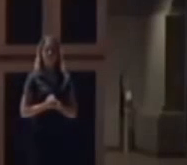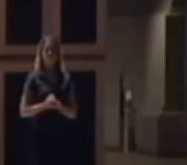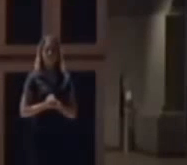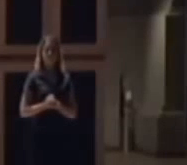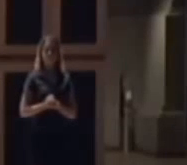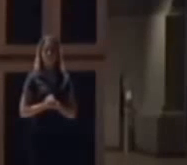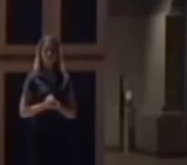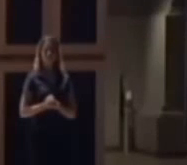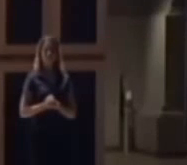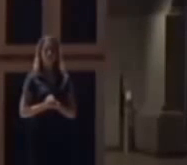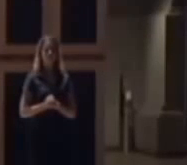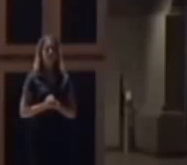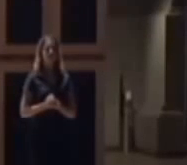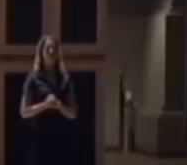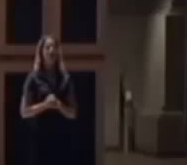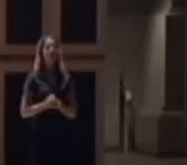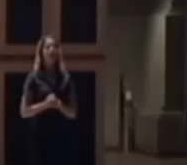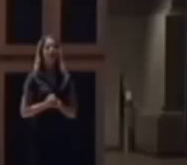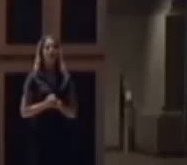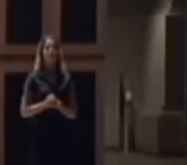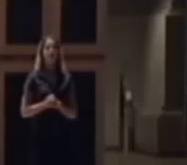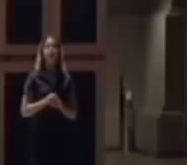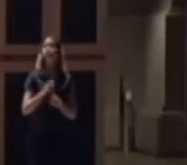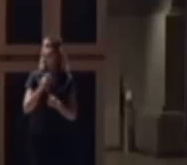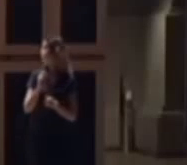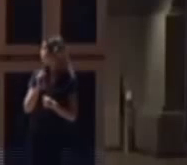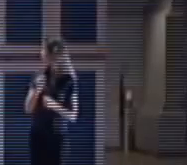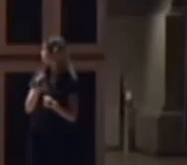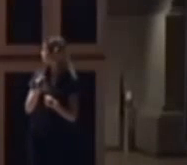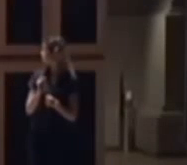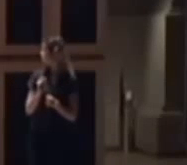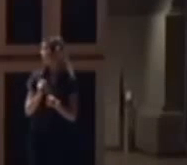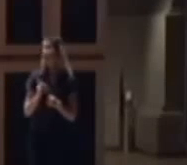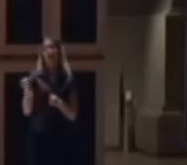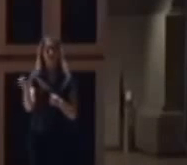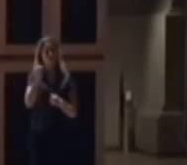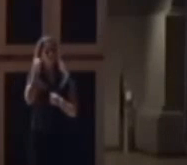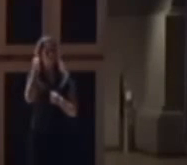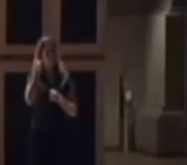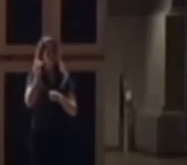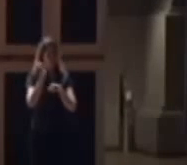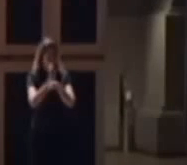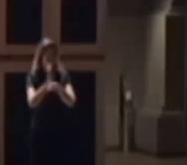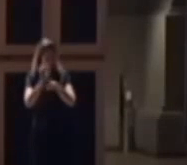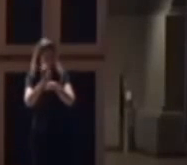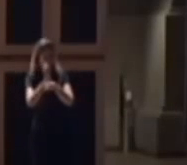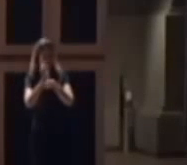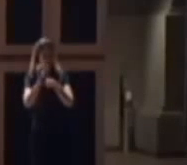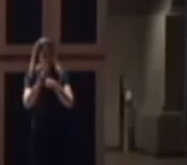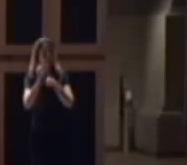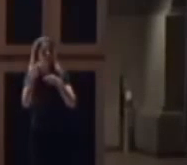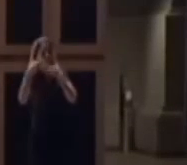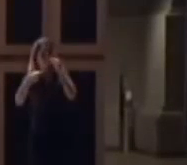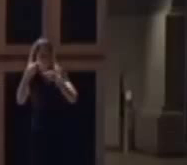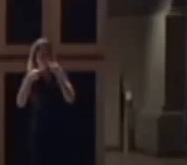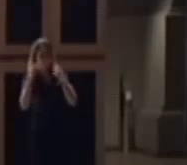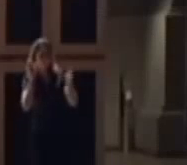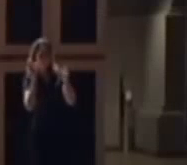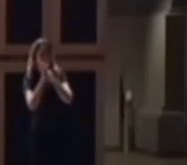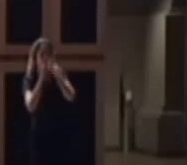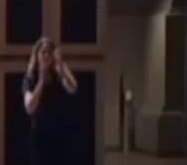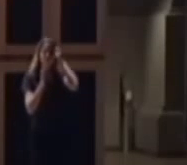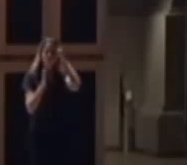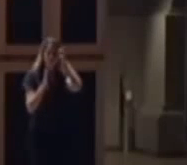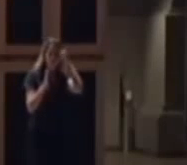Também é fato que as entidades do terceiro setor têm exercido um papel muito estratégico com relação às políticas públicas de